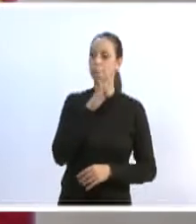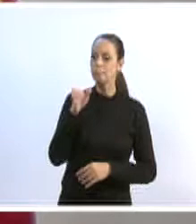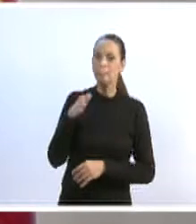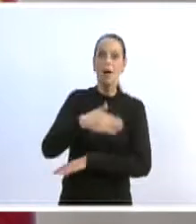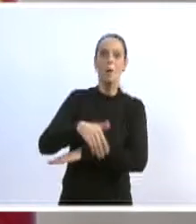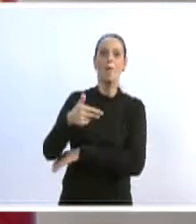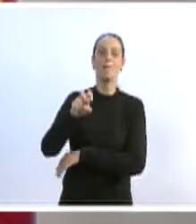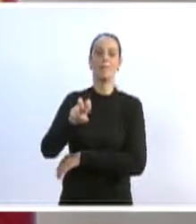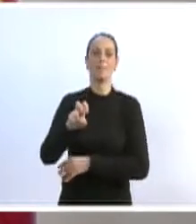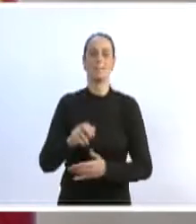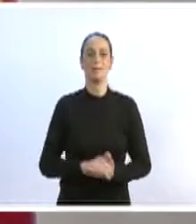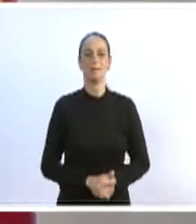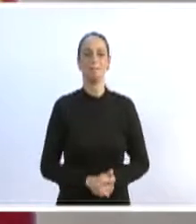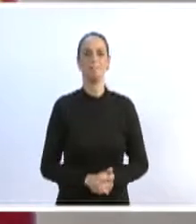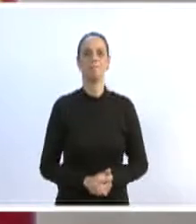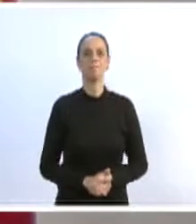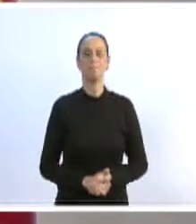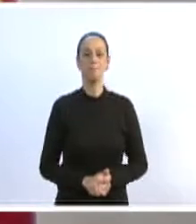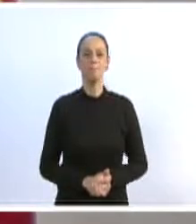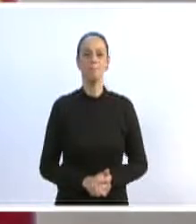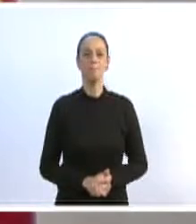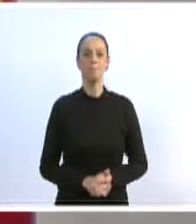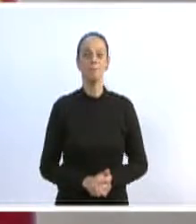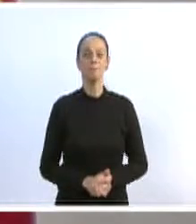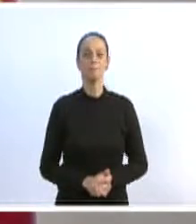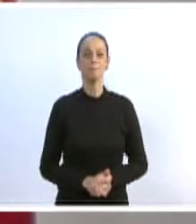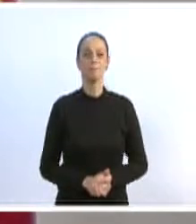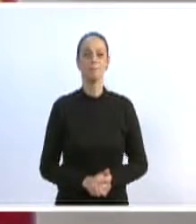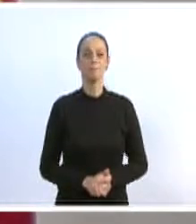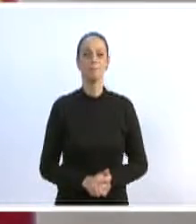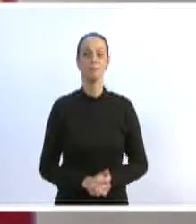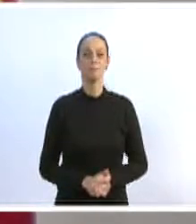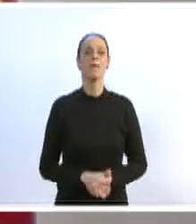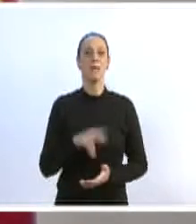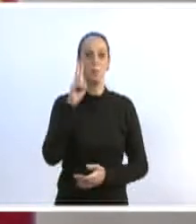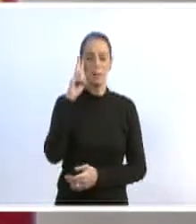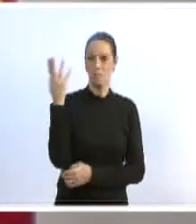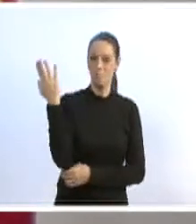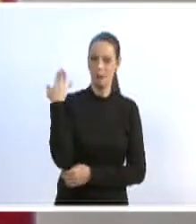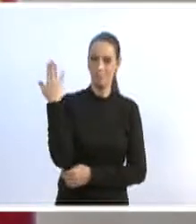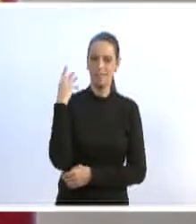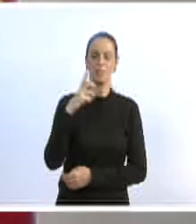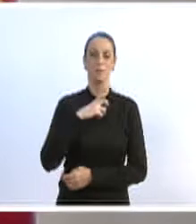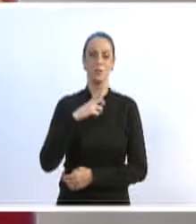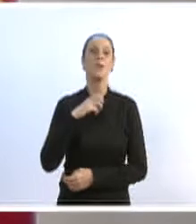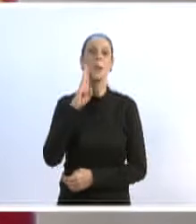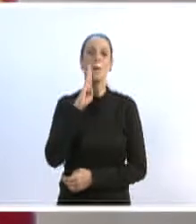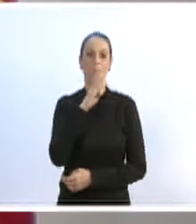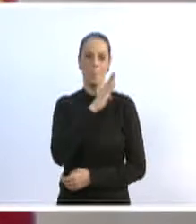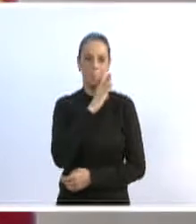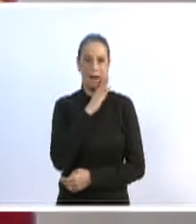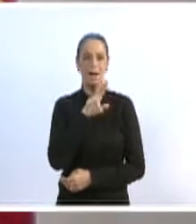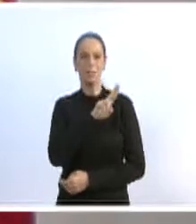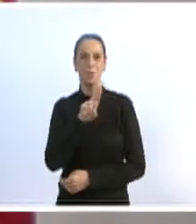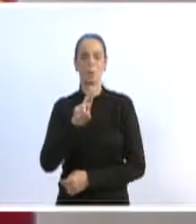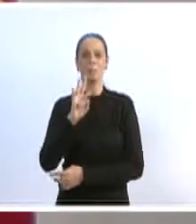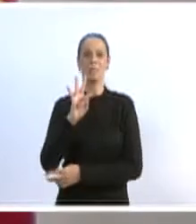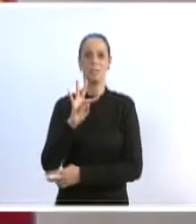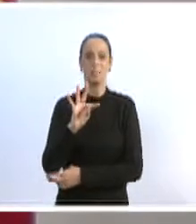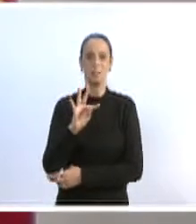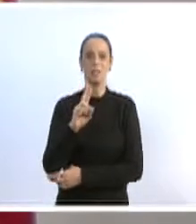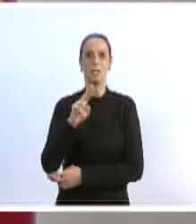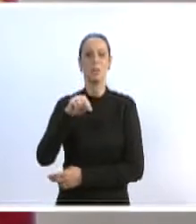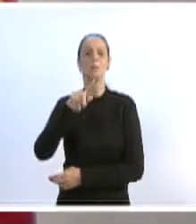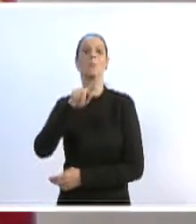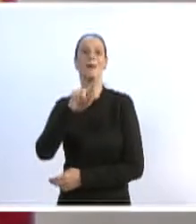registro aqui com muita dor né o famoso tunga que na nossa juventude era local de reunião